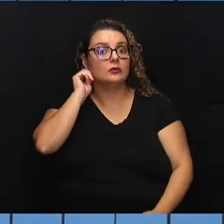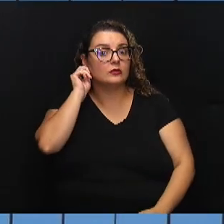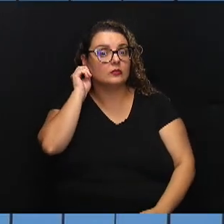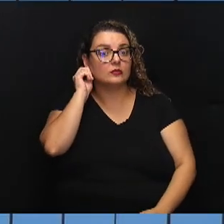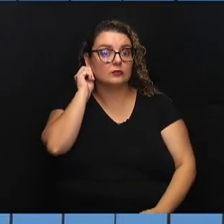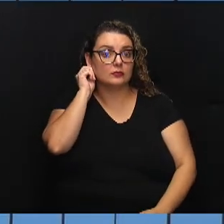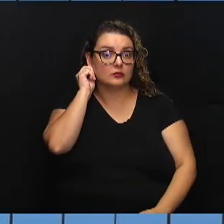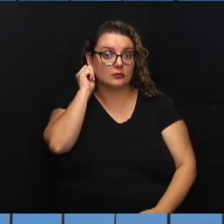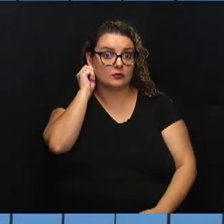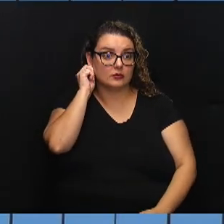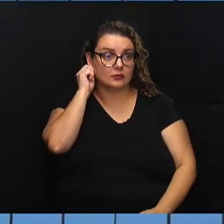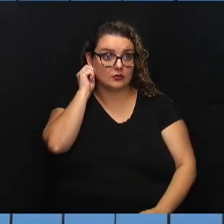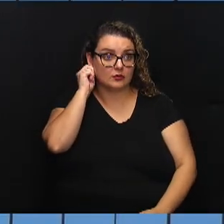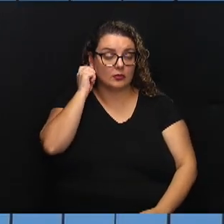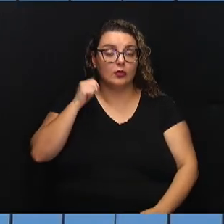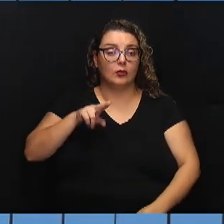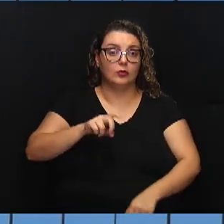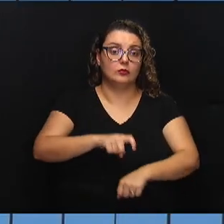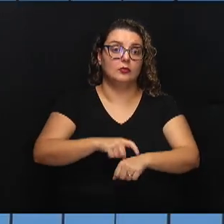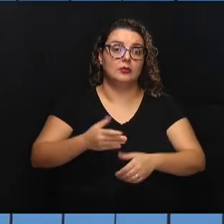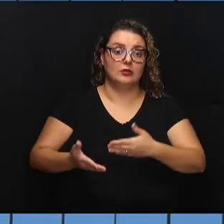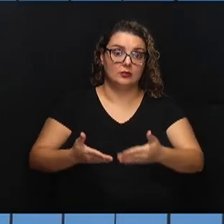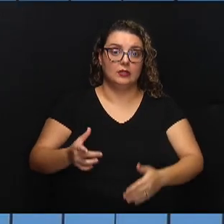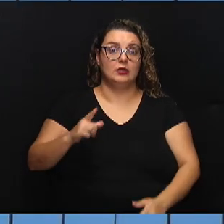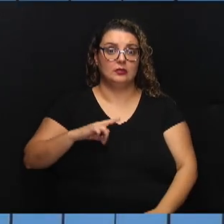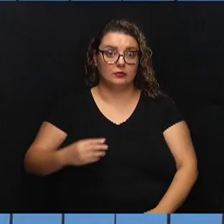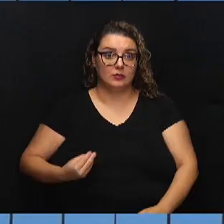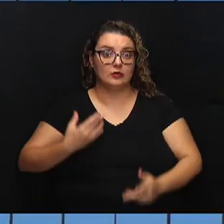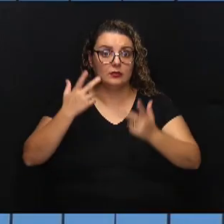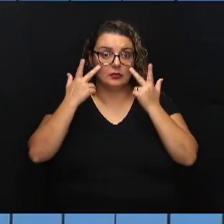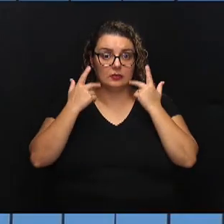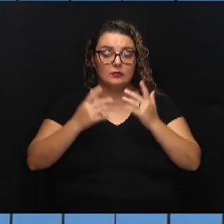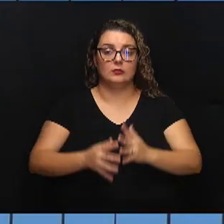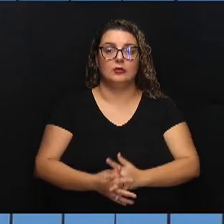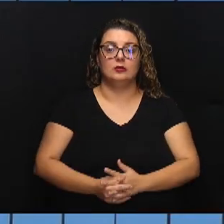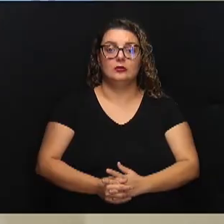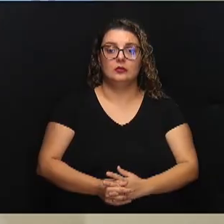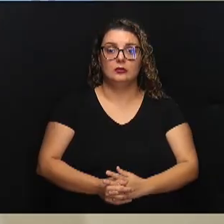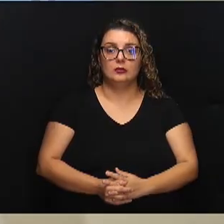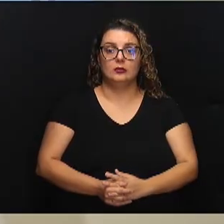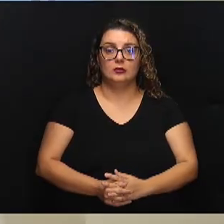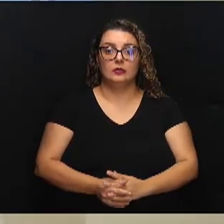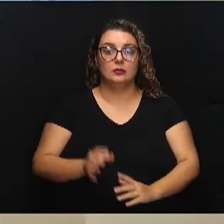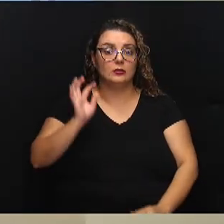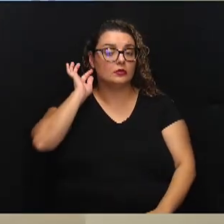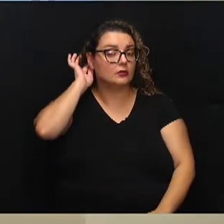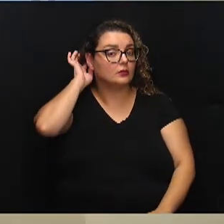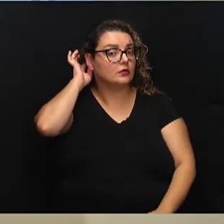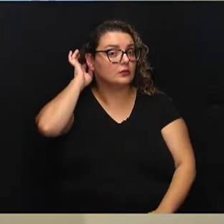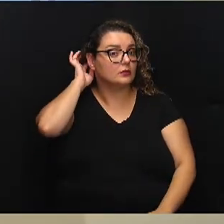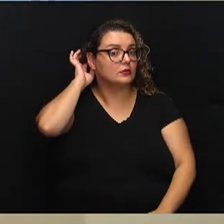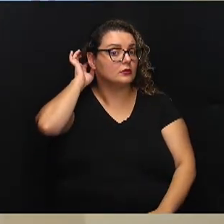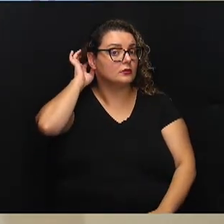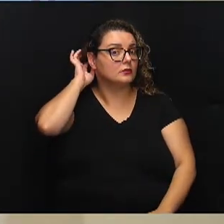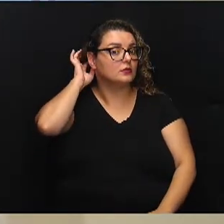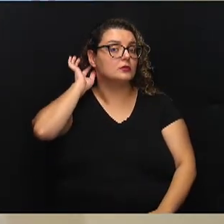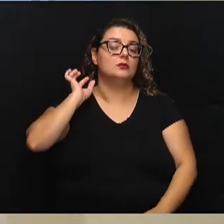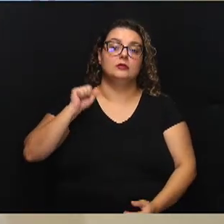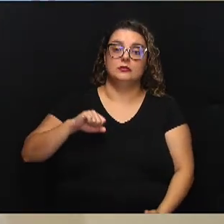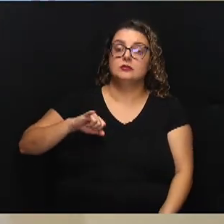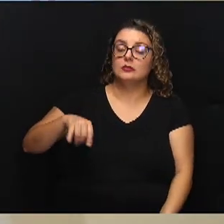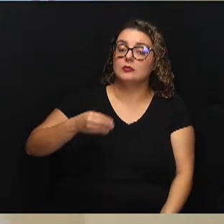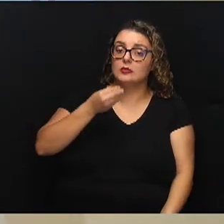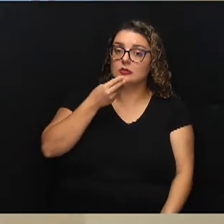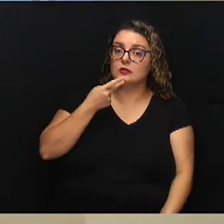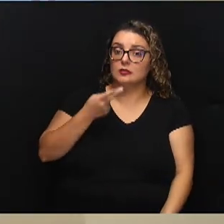mesmo durante o tratamento? É possível ela ter uma vida normal? Sim, aproveitando o que você